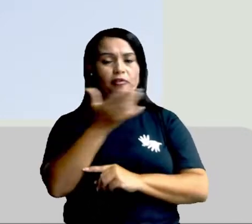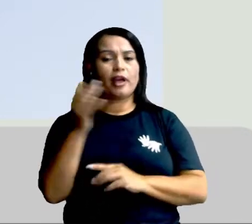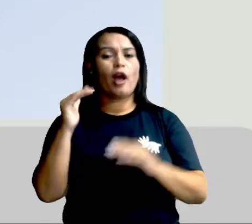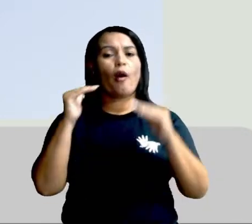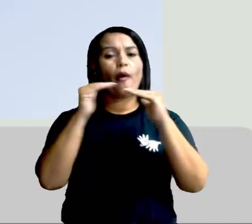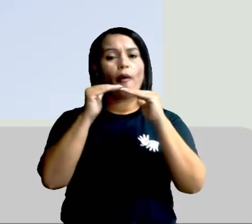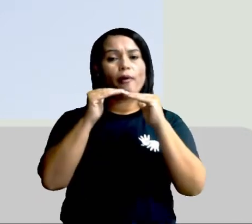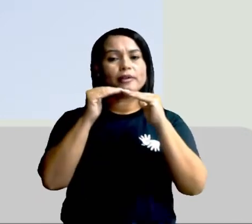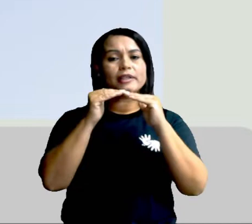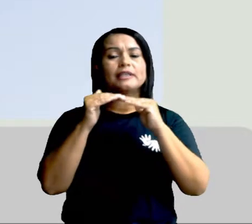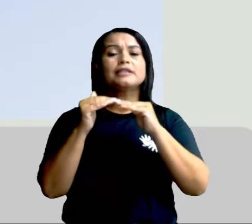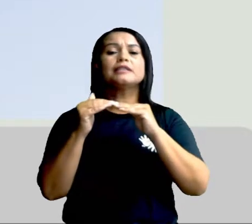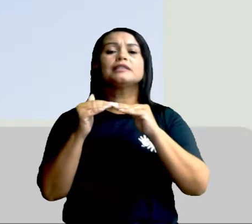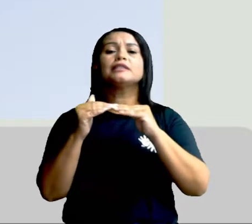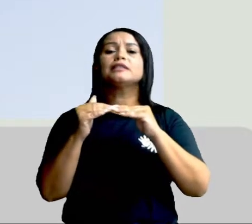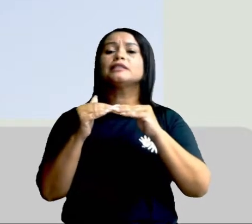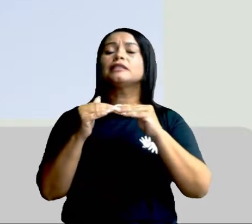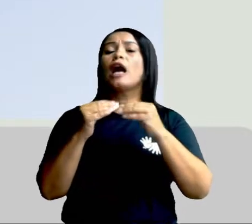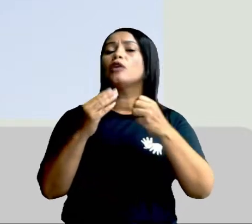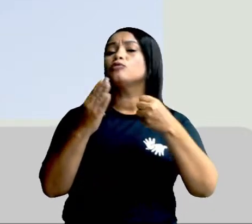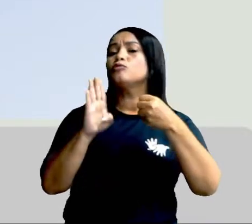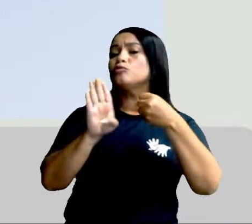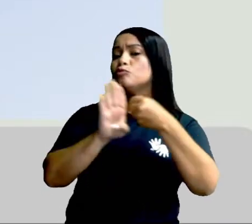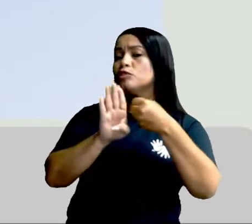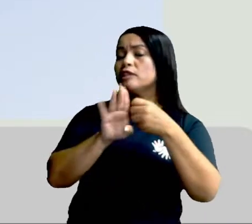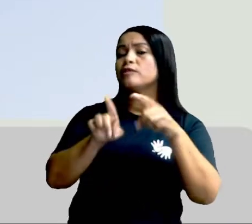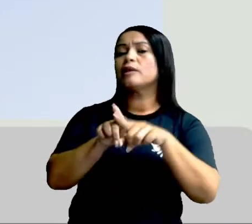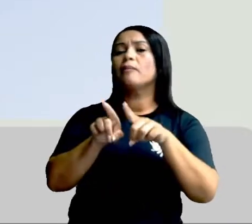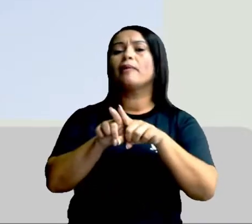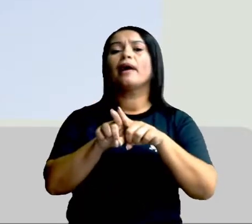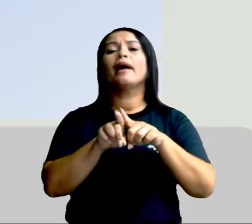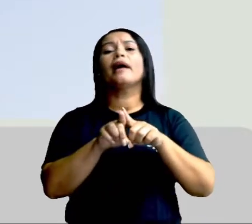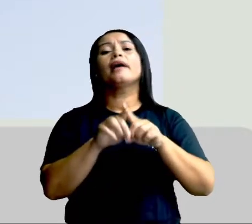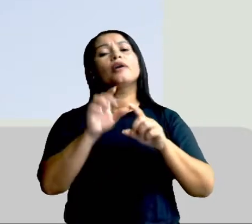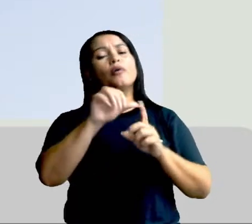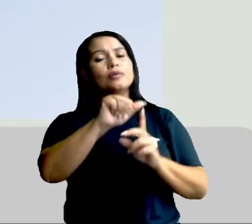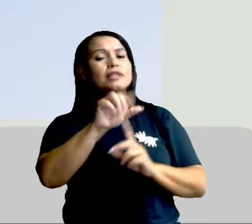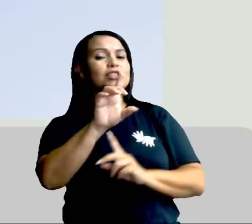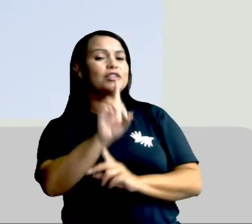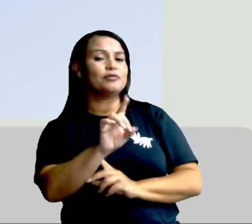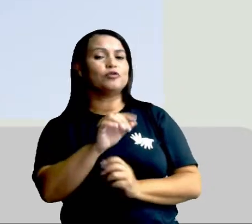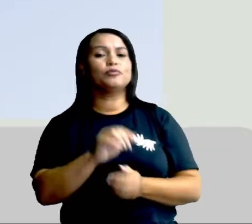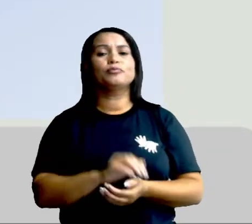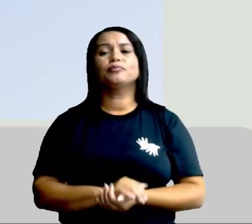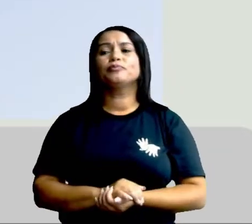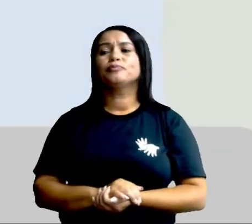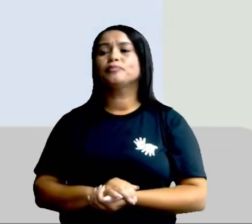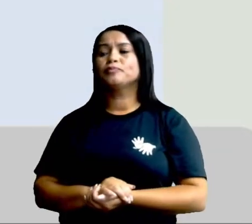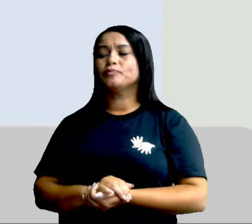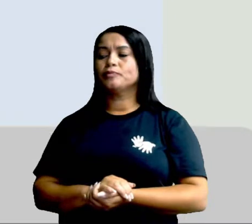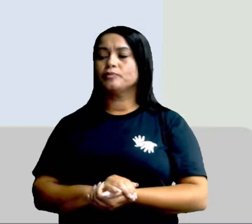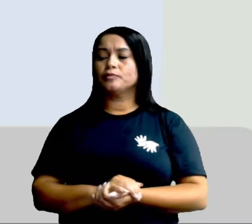essa concordância do substantivo com os artigos e também com os adjetivos.